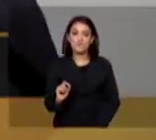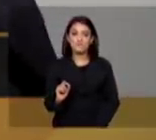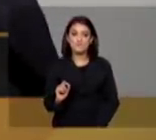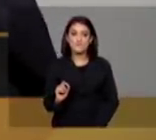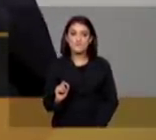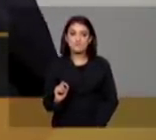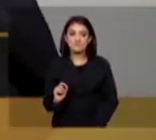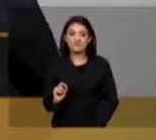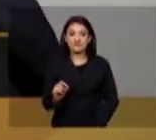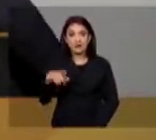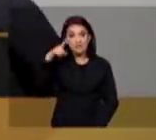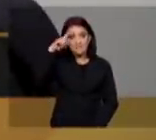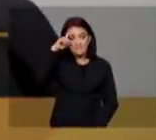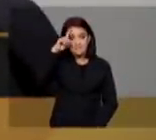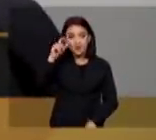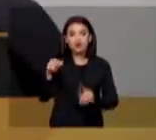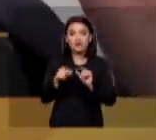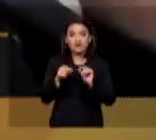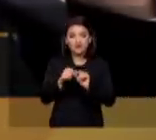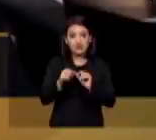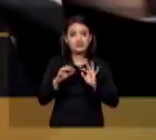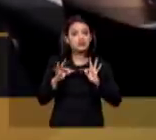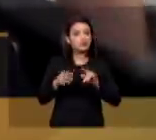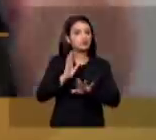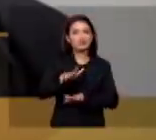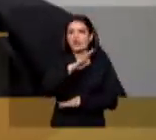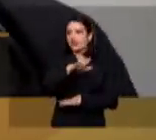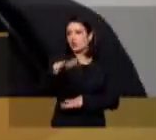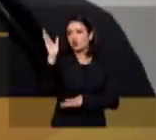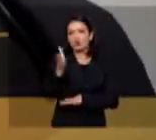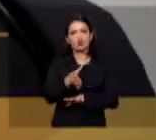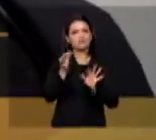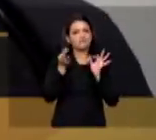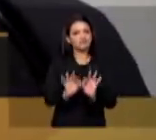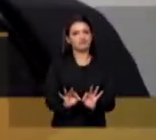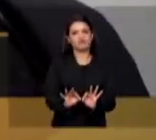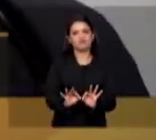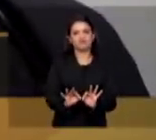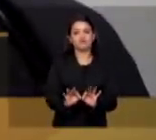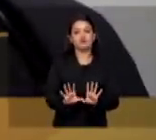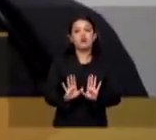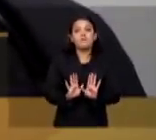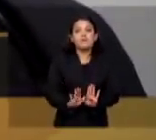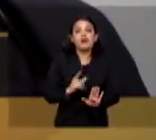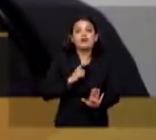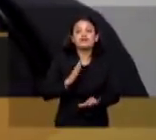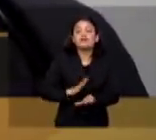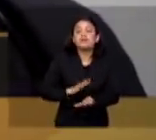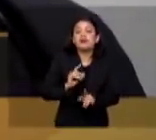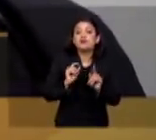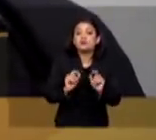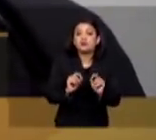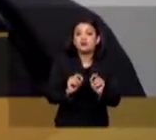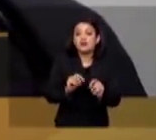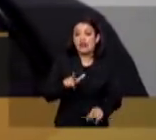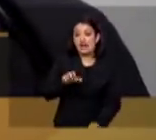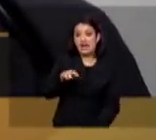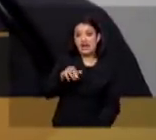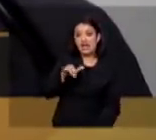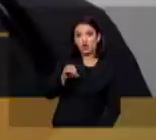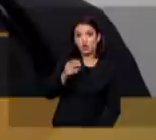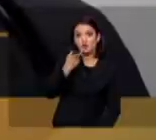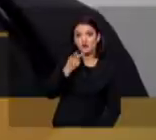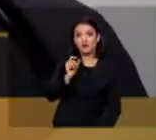que o que Moro fez é nulo e ínfimo. Mas tem mais, diz Lênin. Na medida agravo no